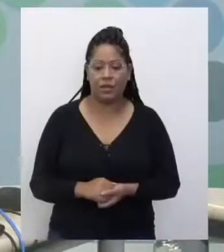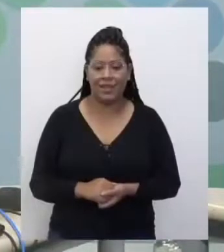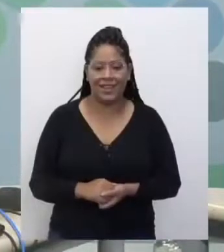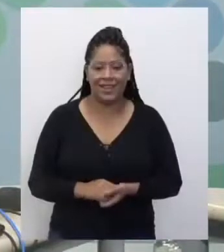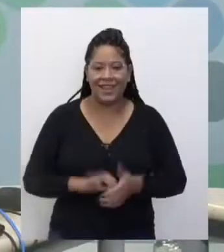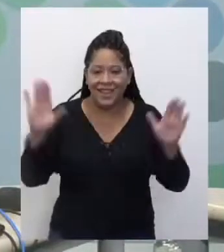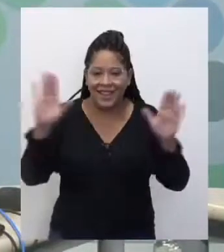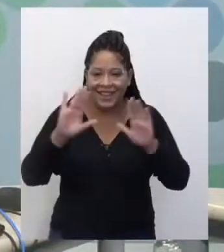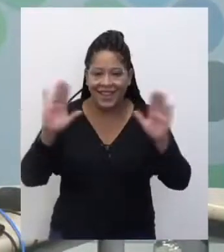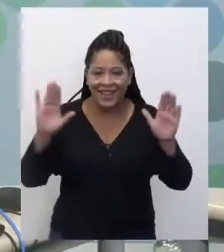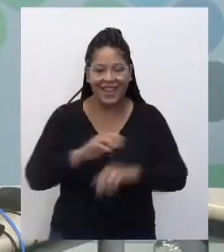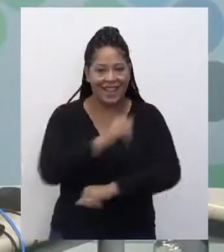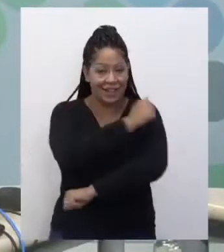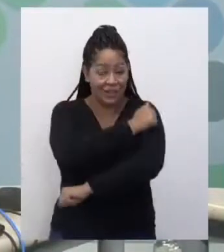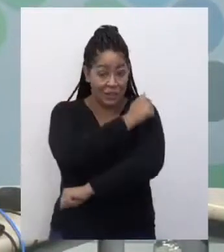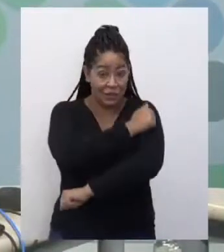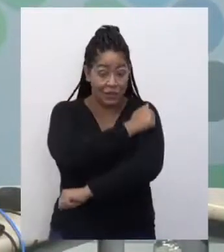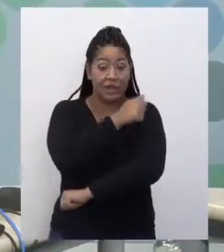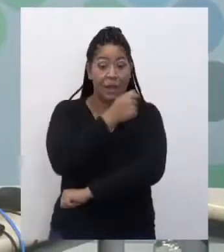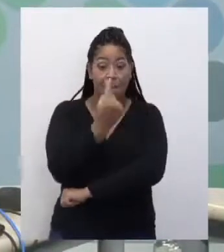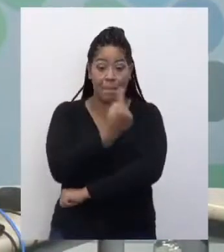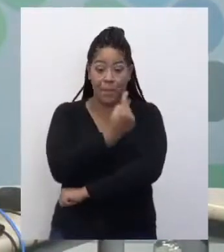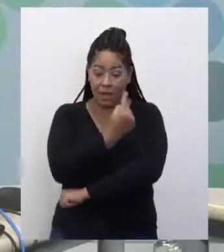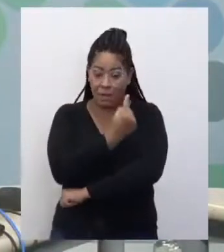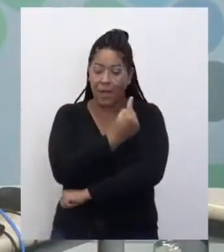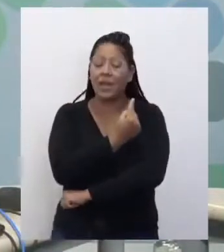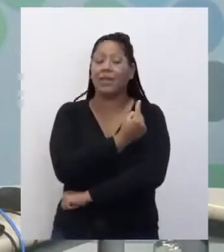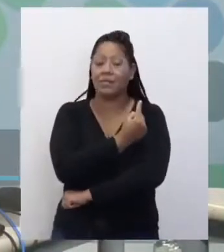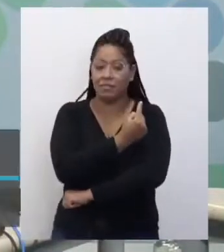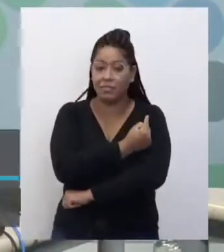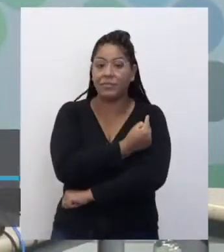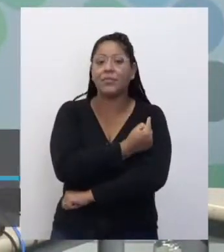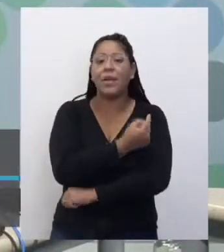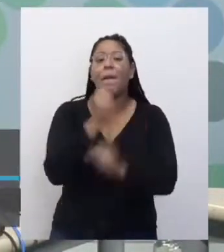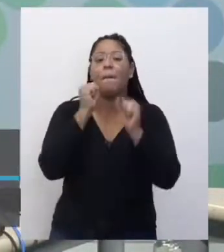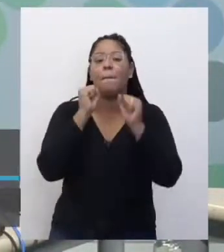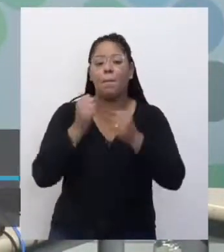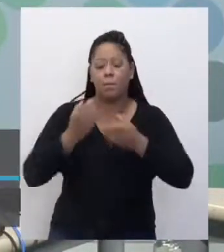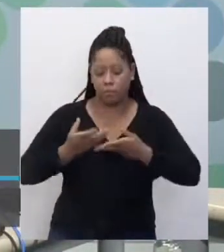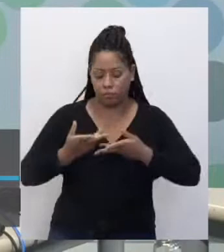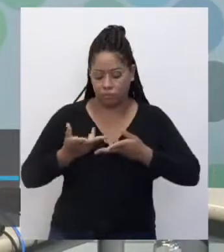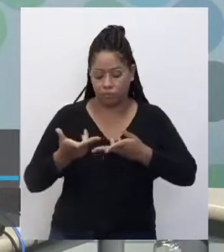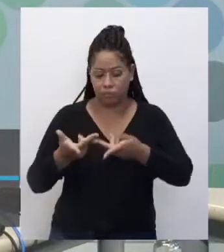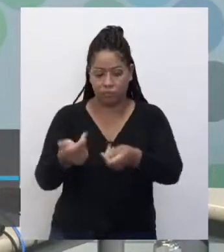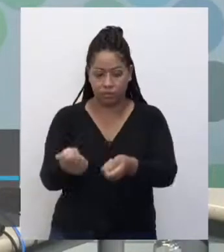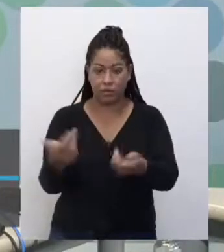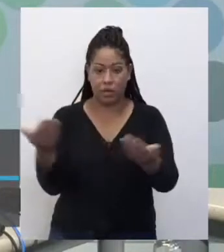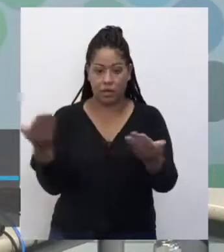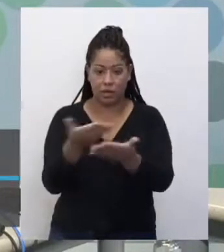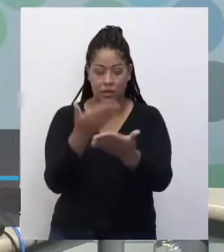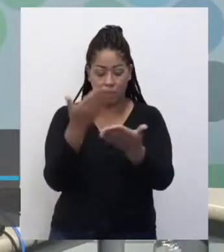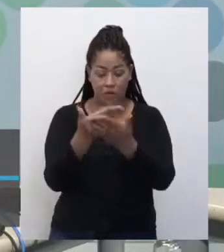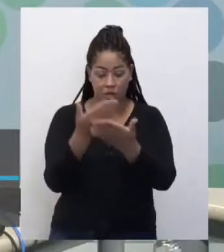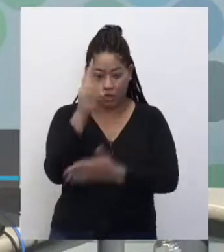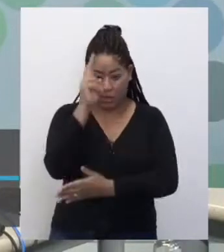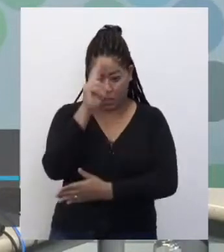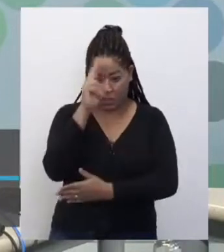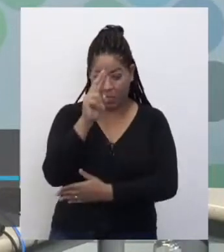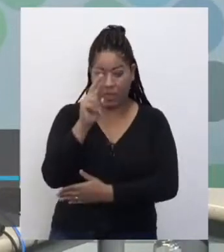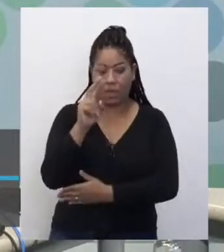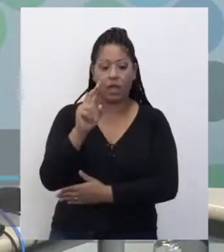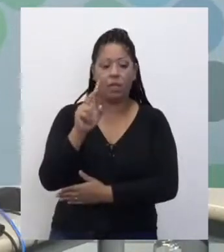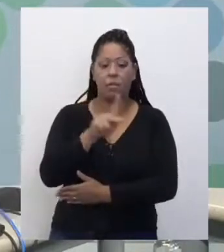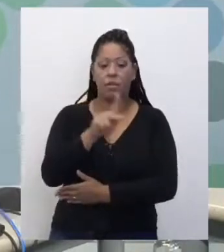Olá, estudantes da primeira série do ensino médio, sejam bem-vindos a mais uma aula de História aqui no Centro de Mídias. Eu sou a professora